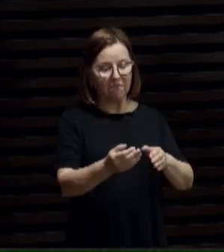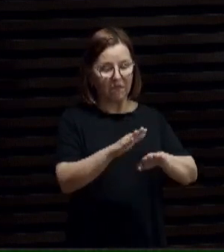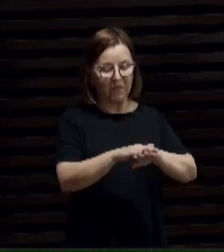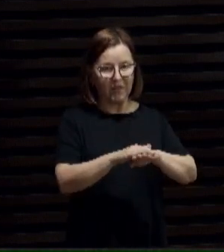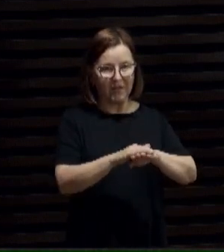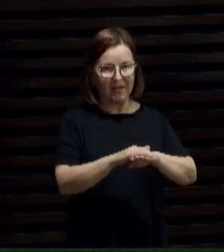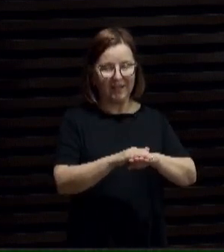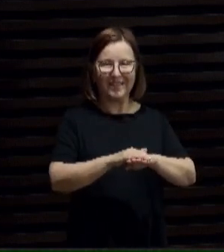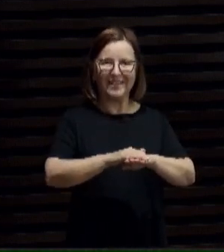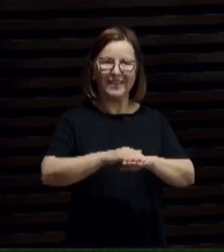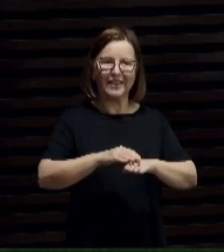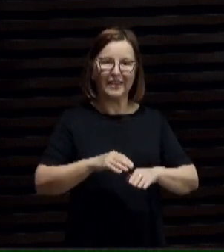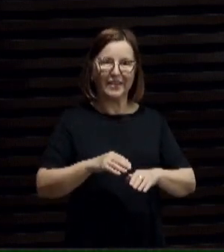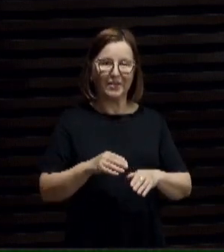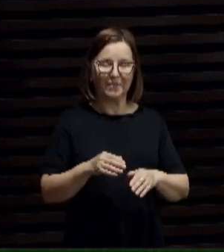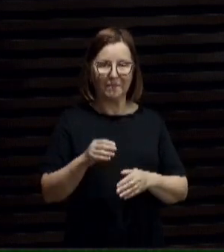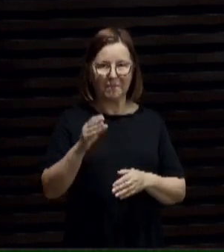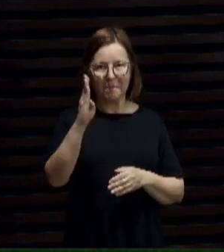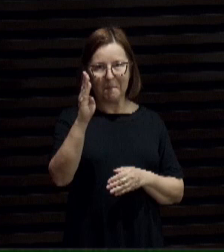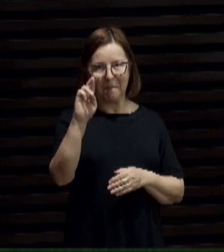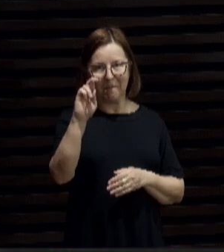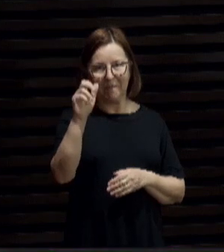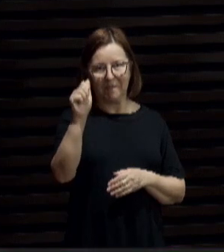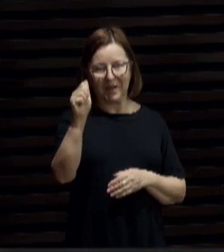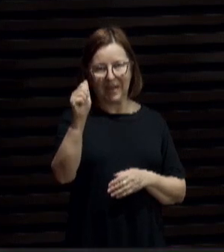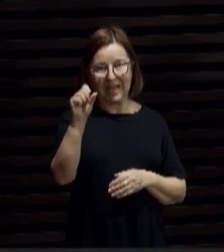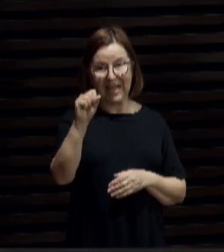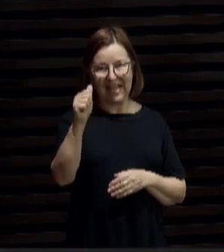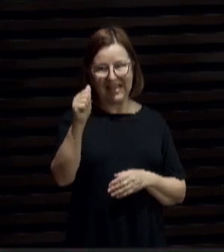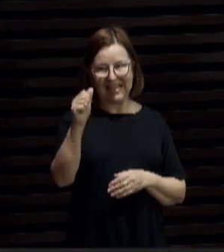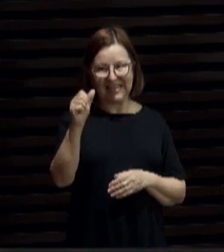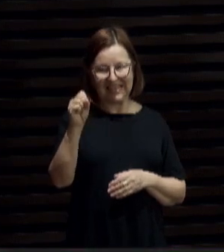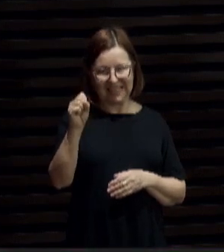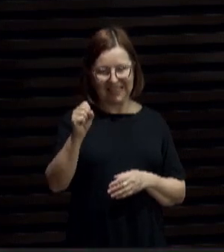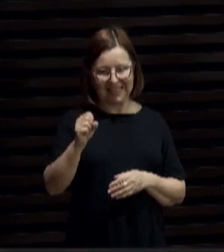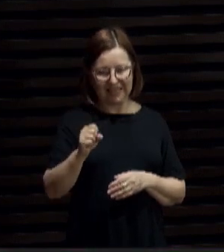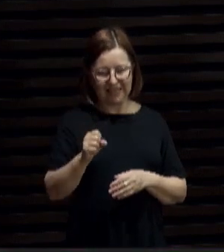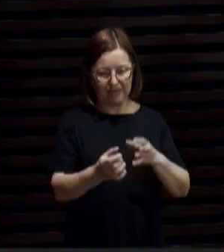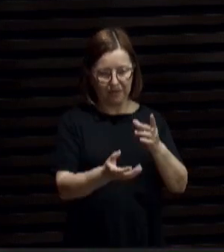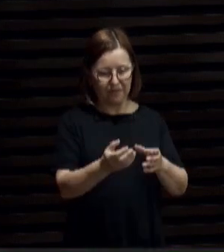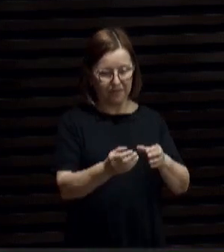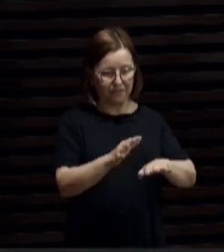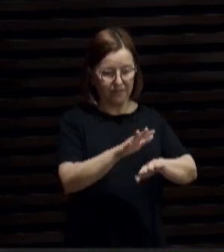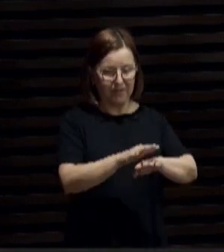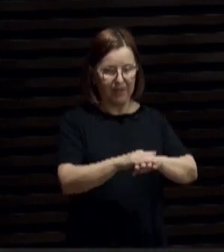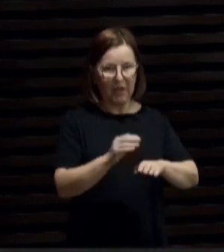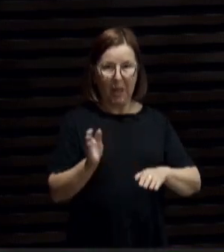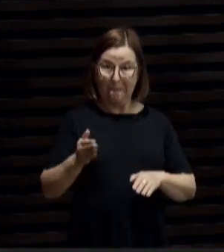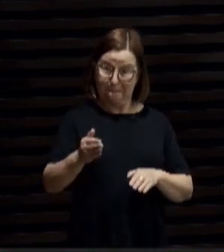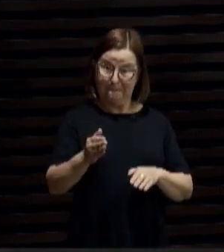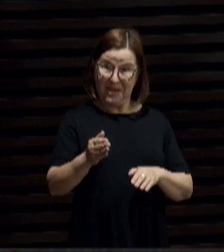Santo? Brasas, e em cima peixes, e havia pão.